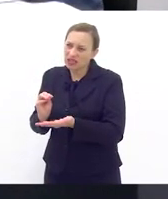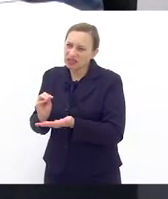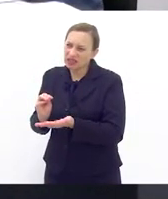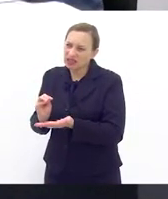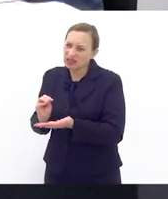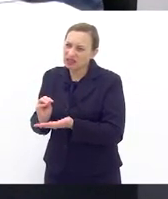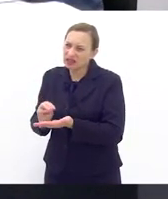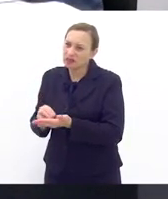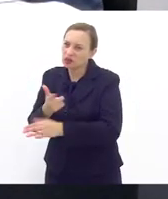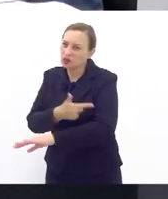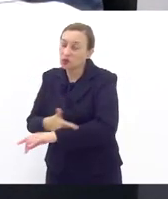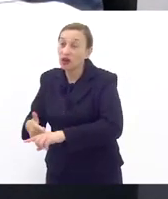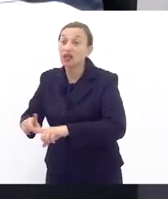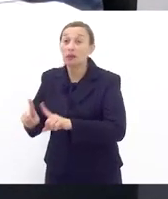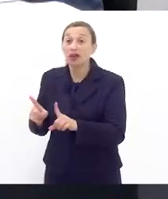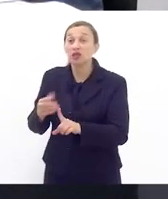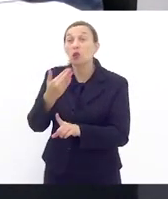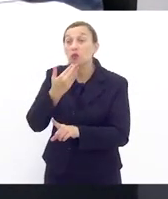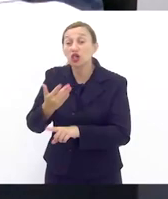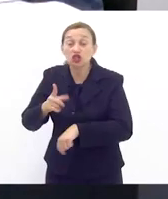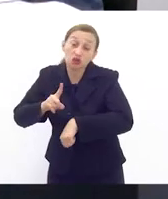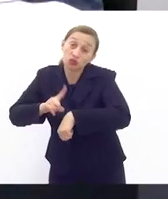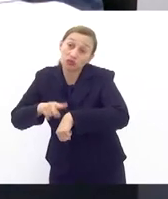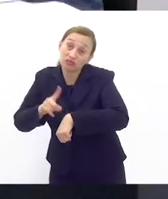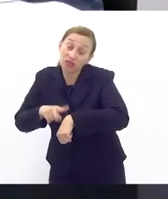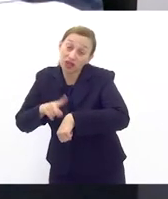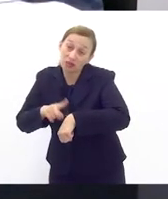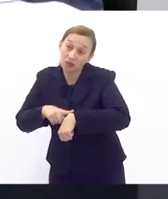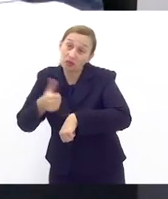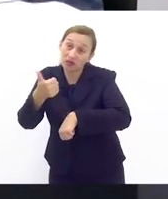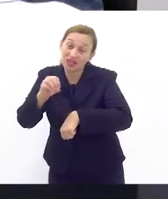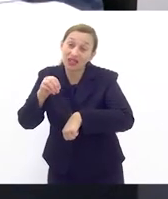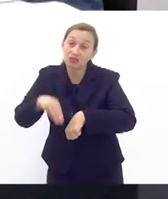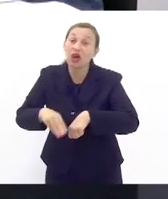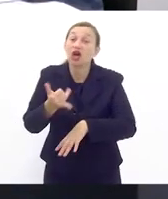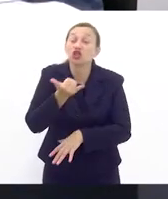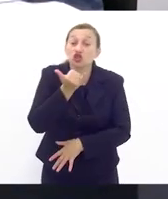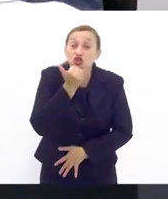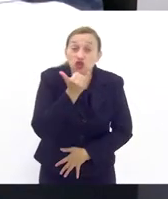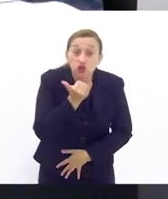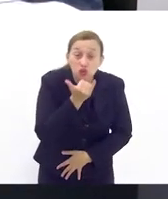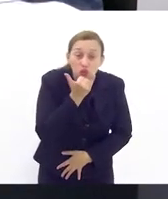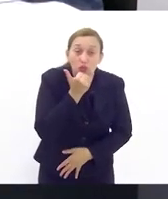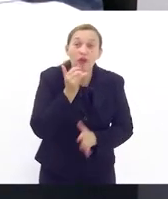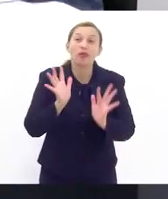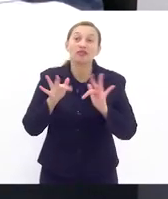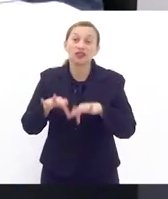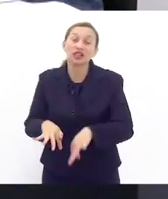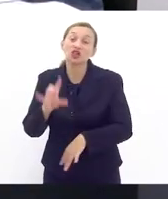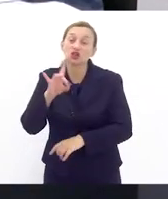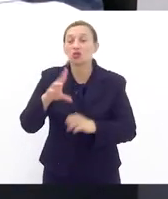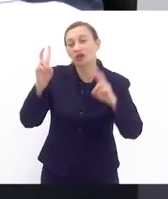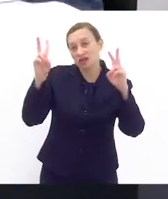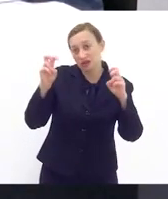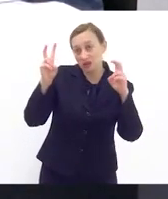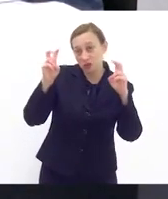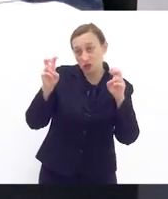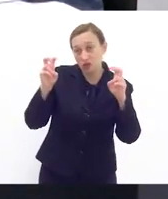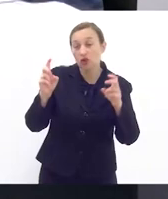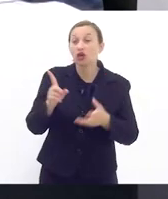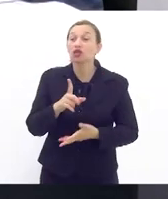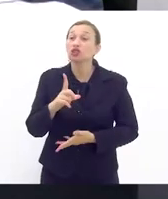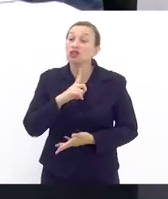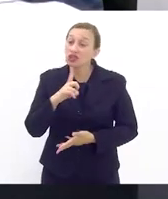foi rígida com o tempo de todos então queria pedir a sua para concluir para concluir Então é só essa questão mesmo de nós